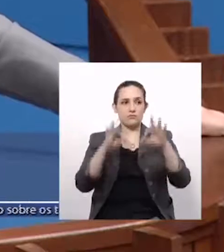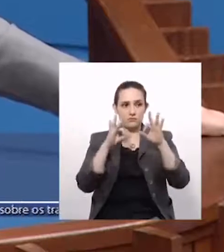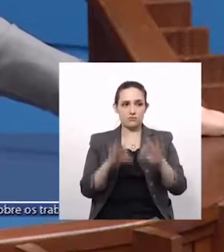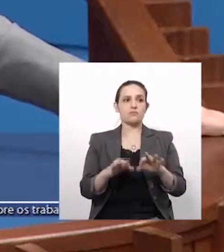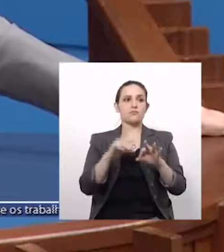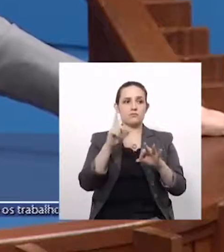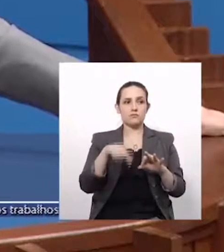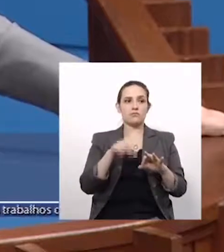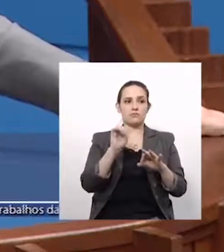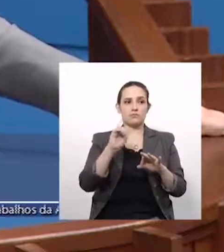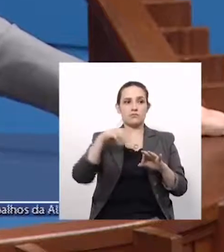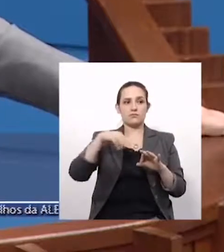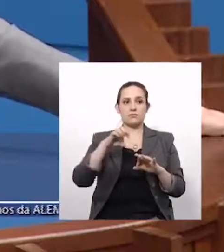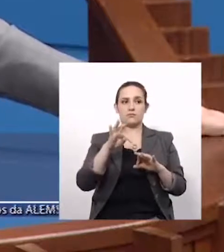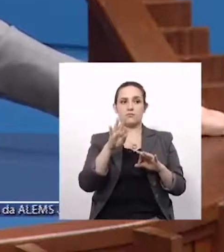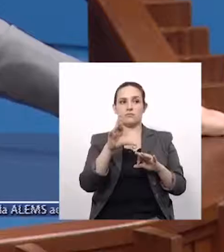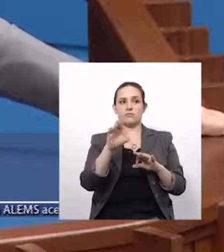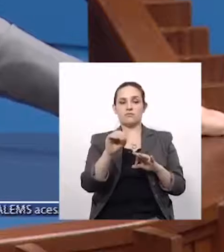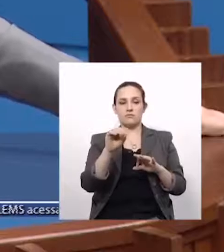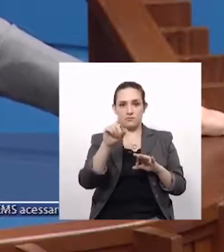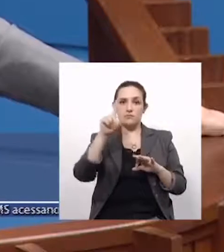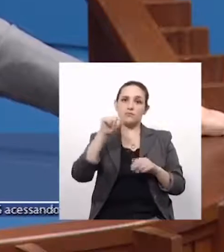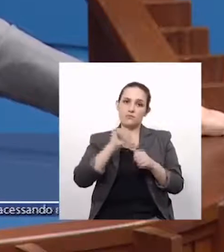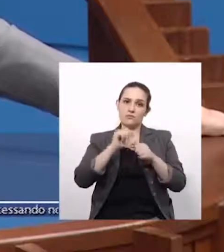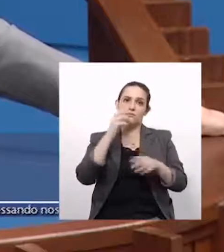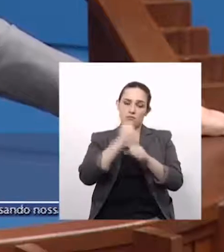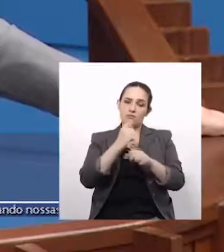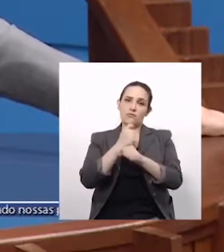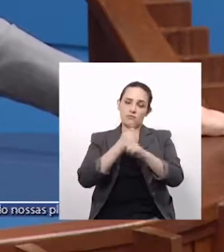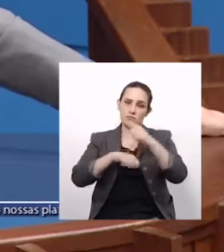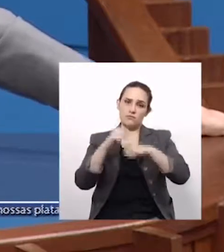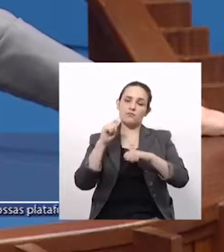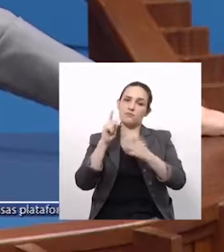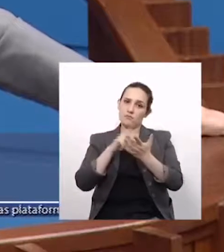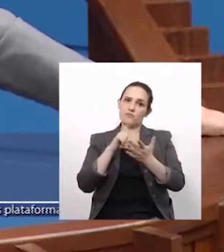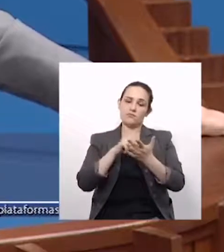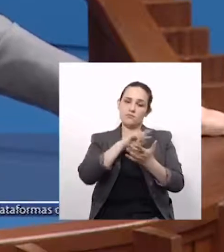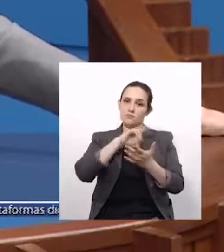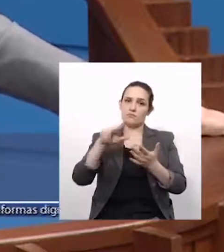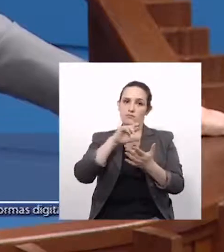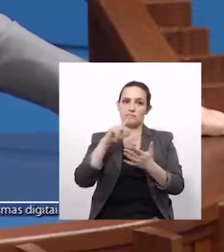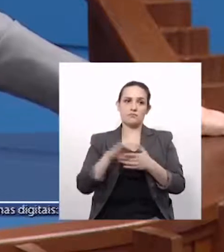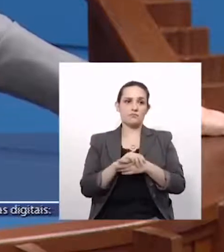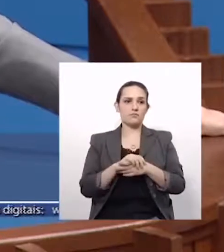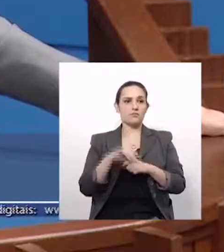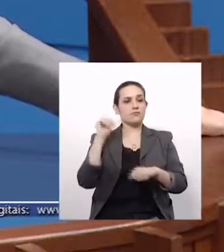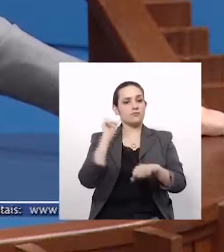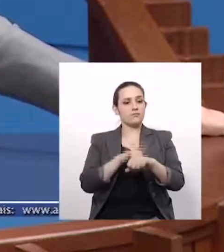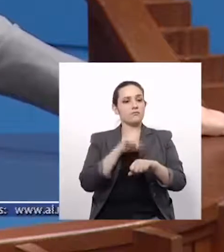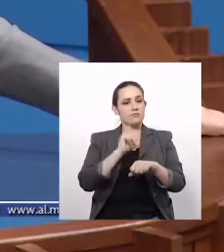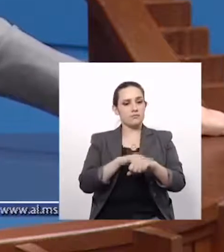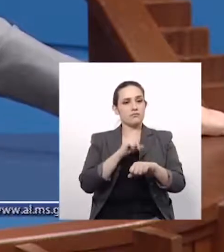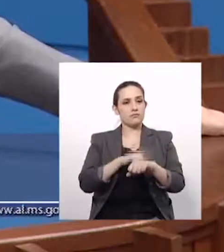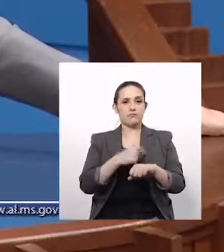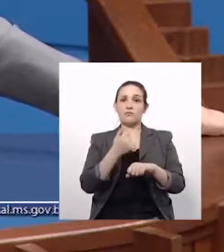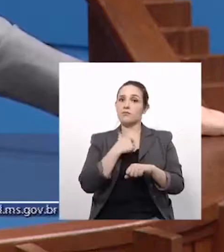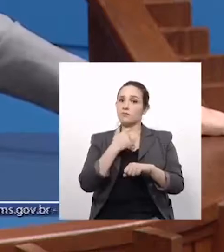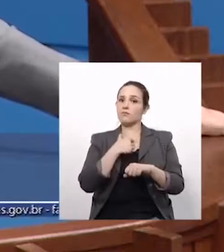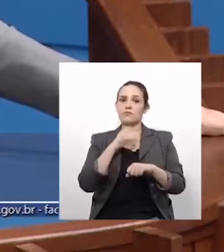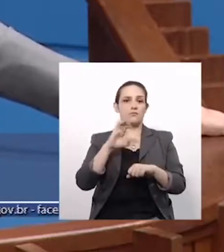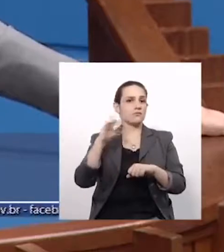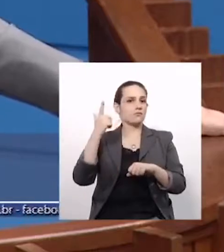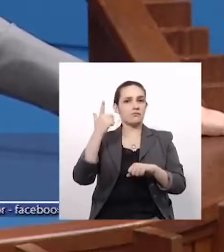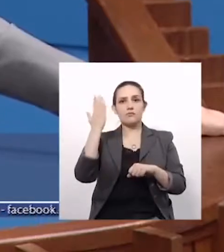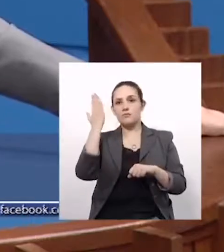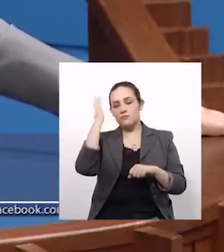pelo órgão que promove essas aferições, que é o Inmetro? A partir do momento que eu tenho evidências, e